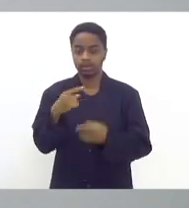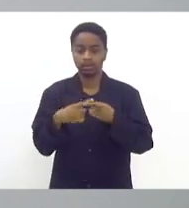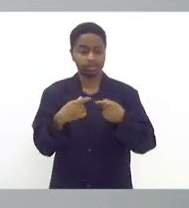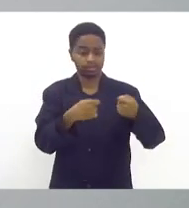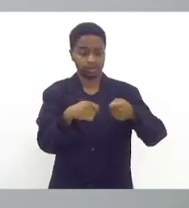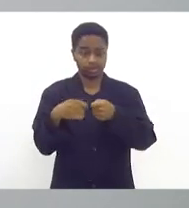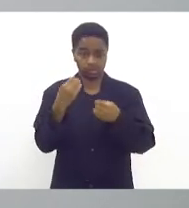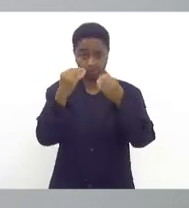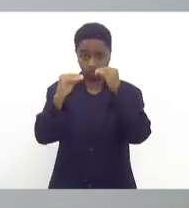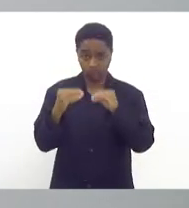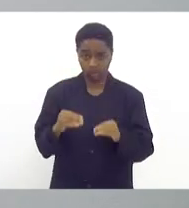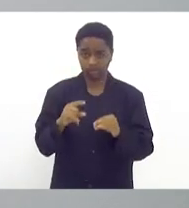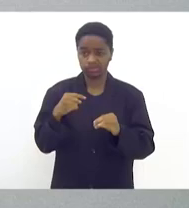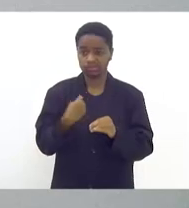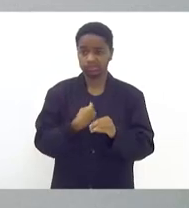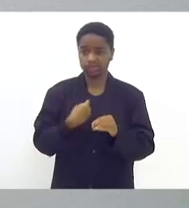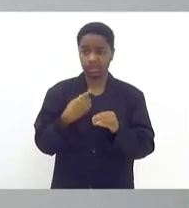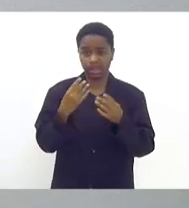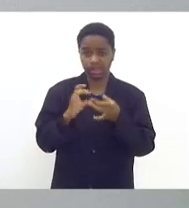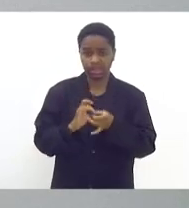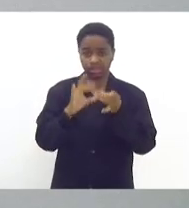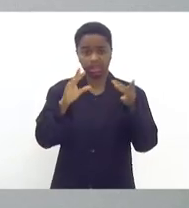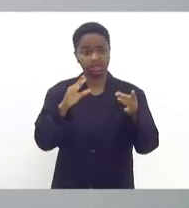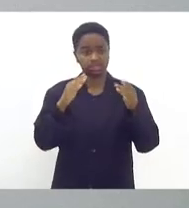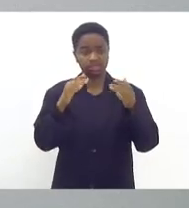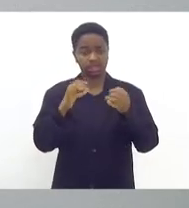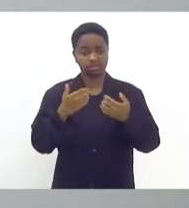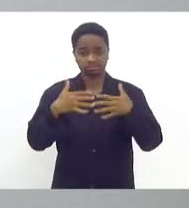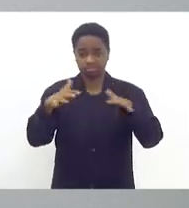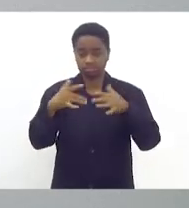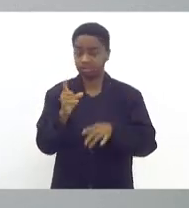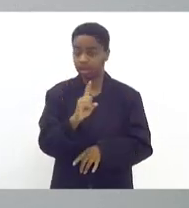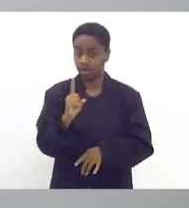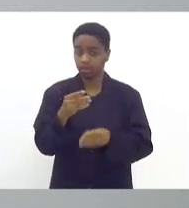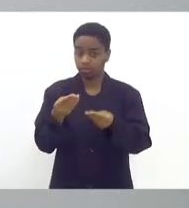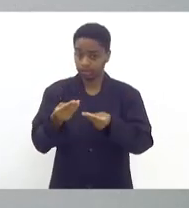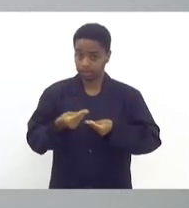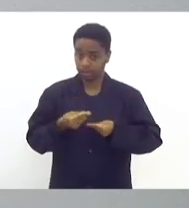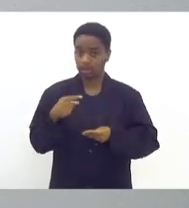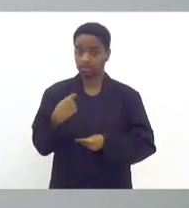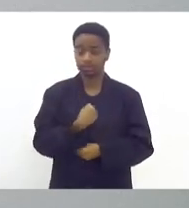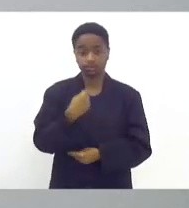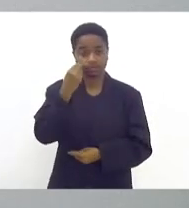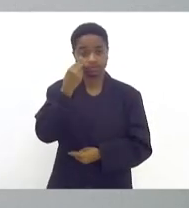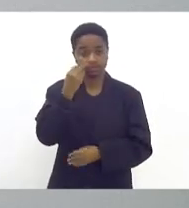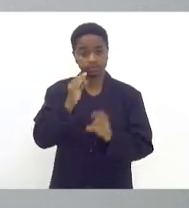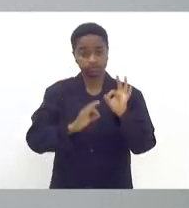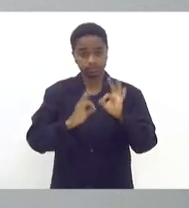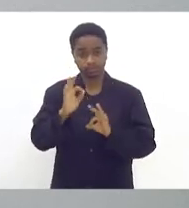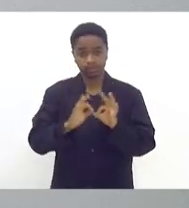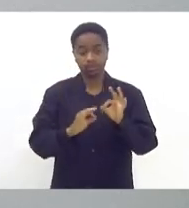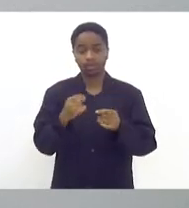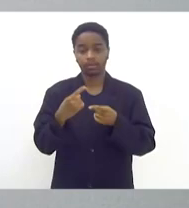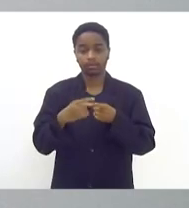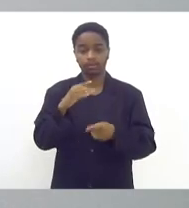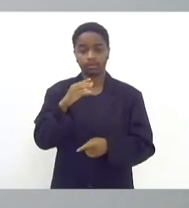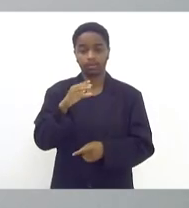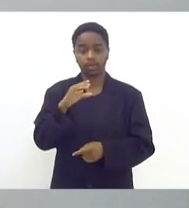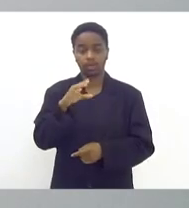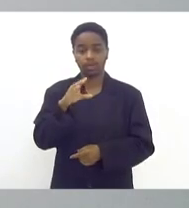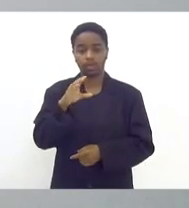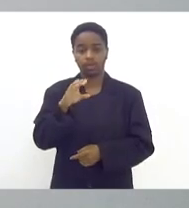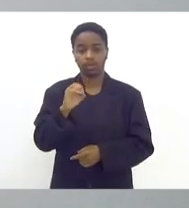não vamos deixar no ar não traga para nós vamos ver que que a gente pode fazer dirigir é o corregedor ou não é o